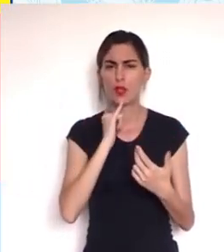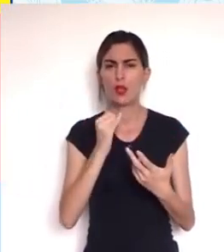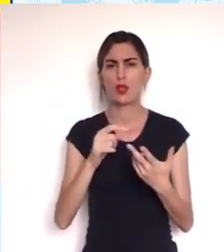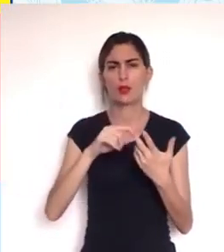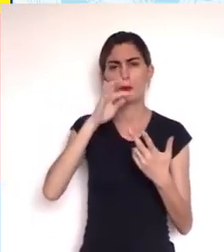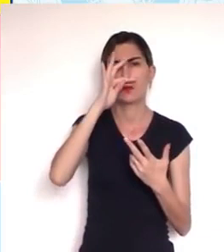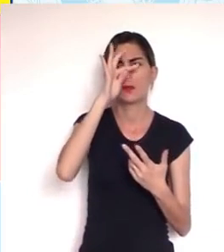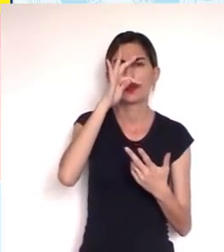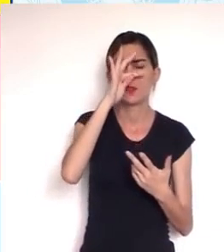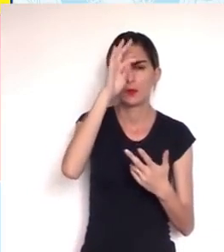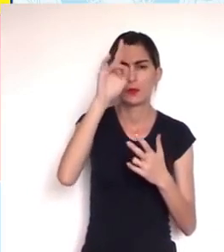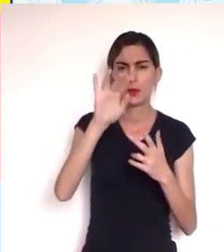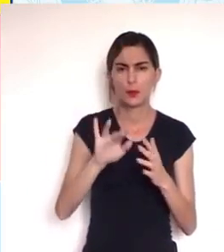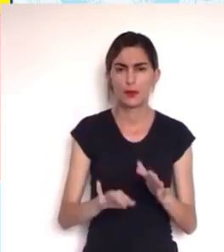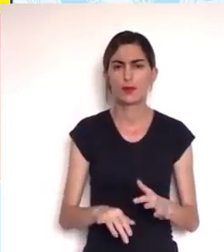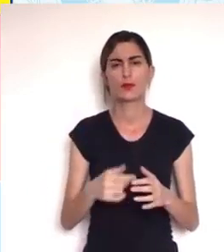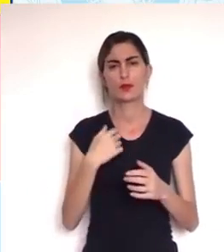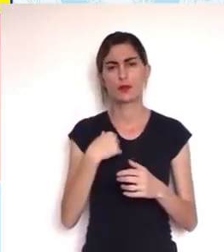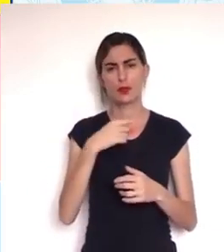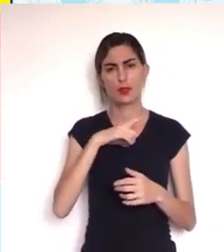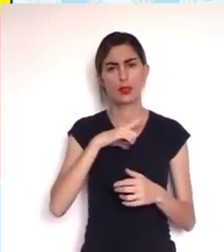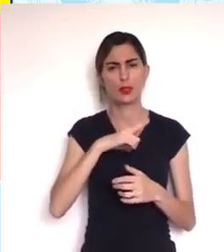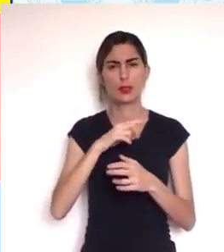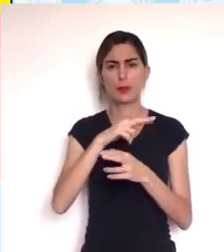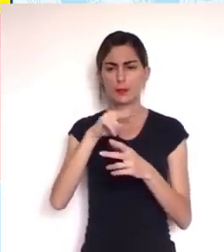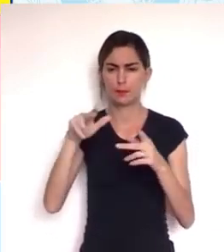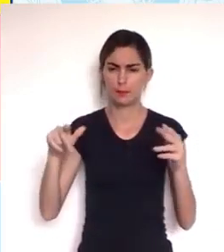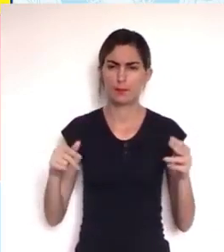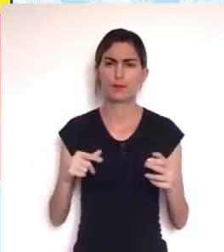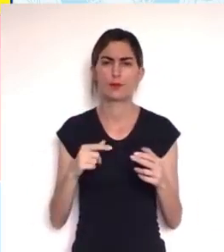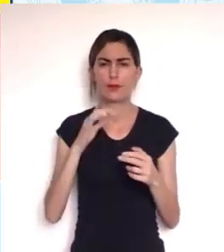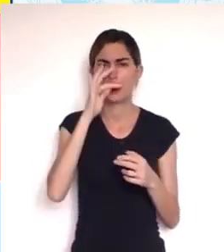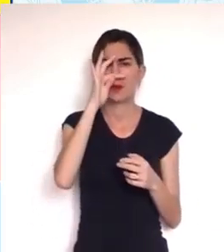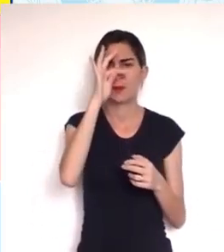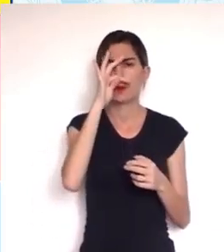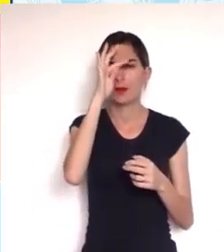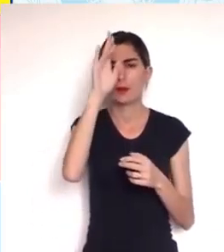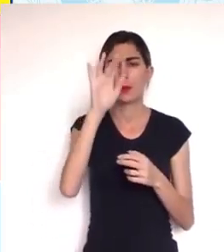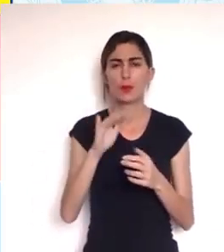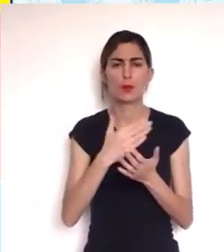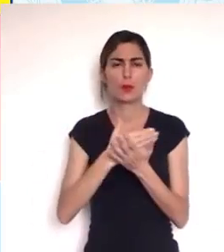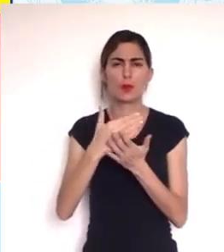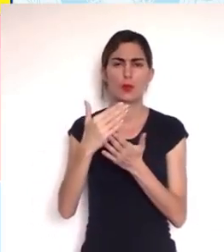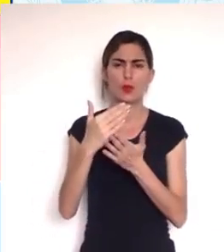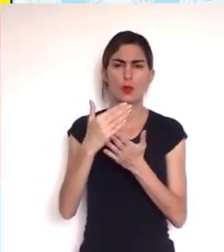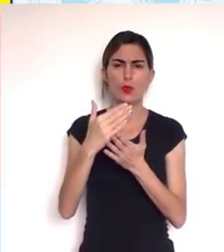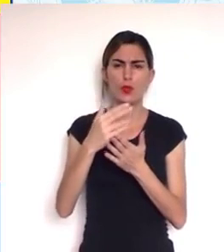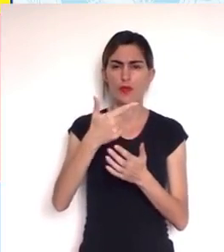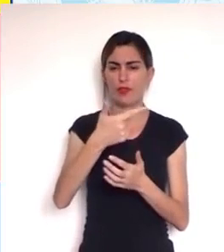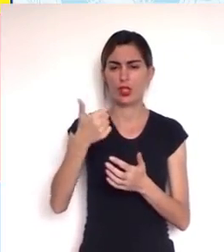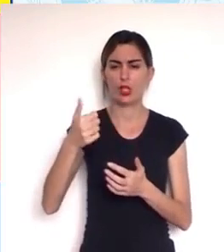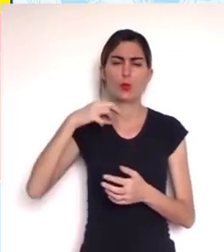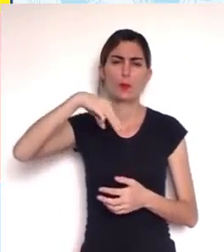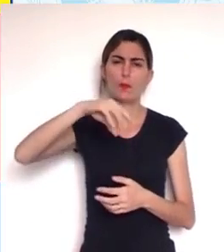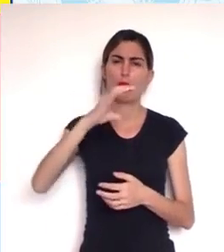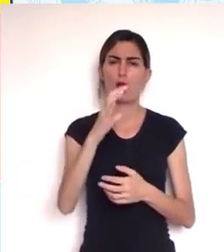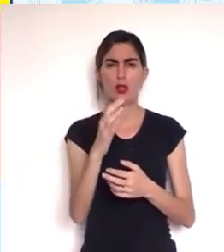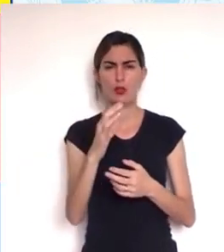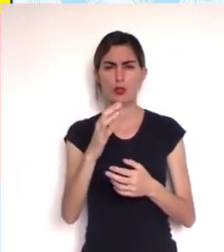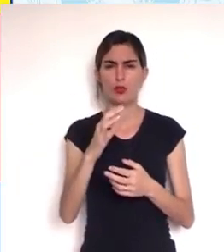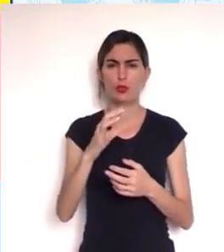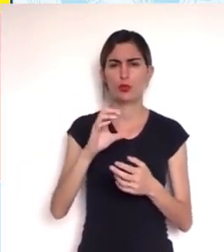inverno, primavera. Aí daí você vai ter o equinócio de primavera. Vai começar quando? Em 21 de março.